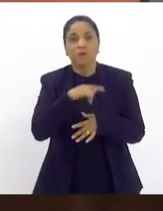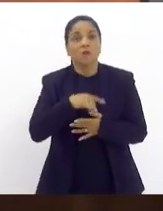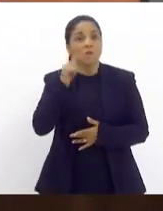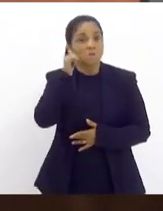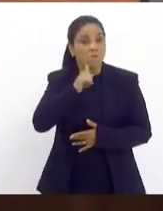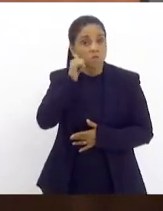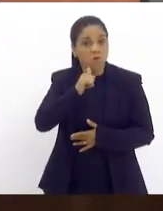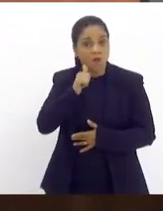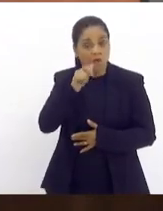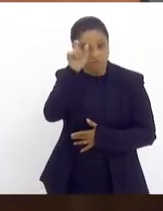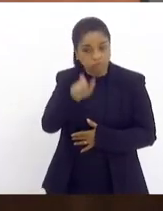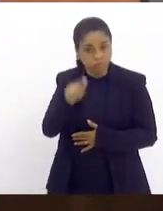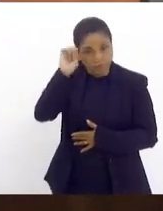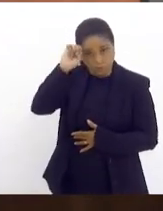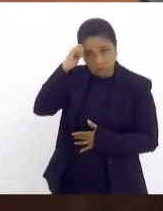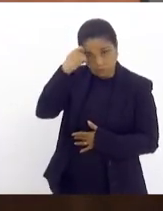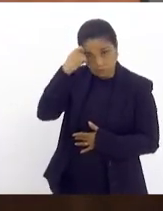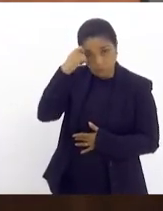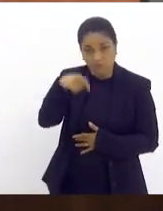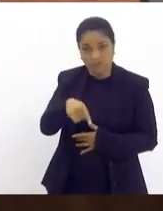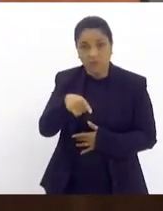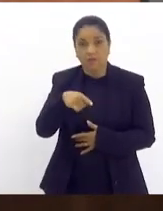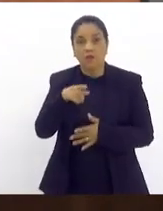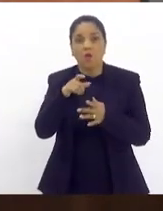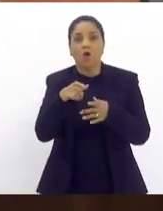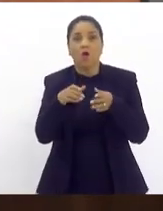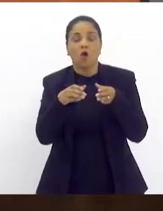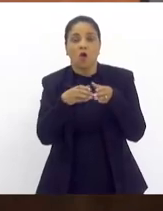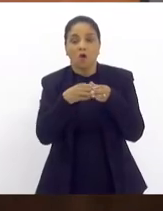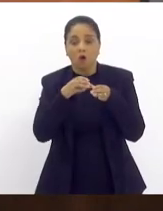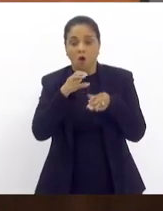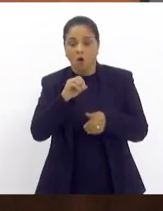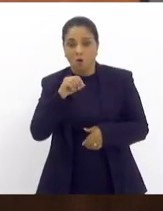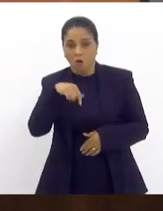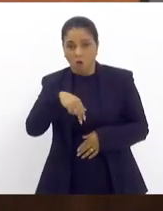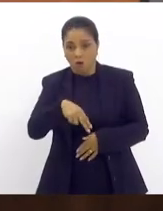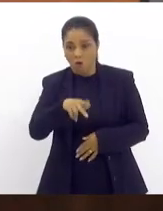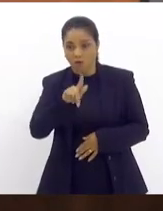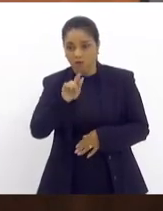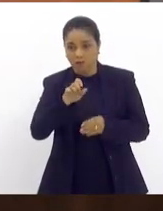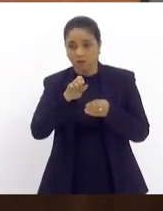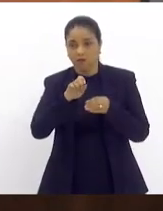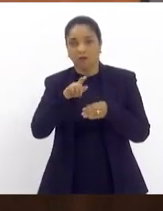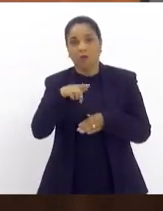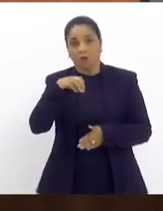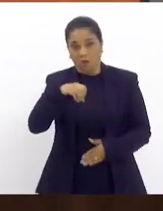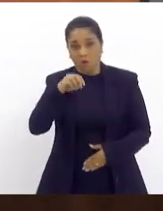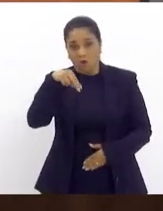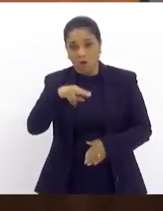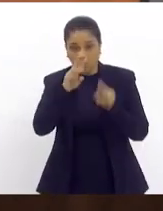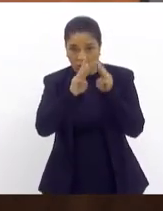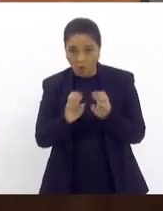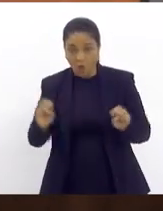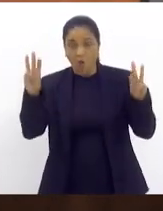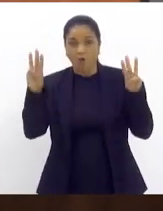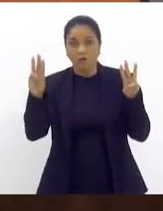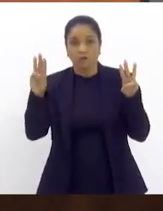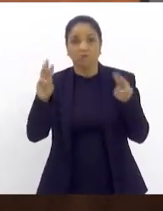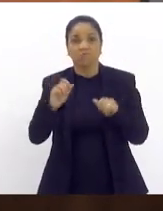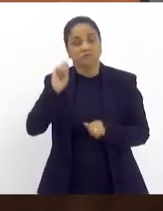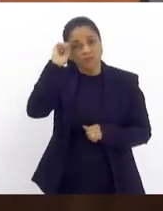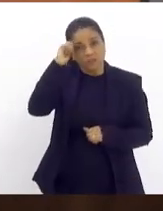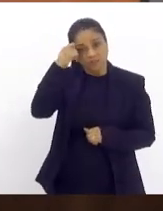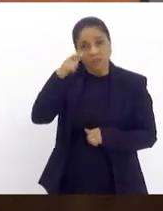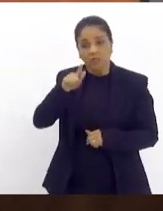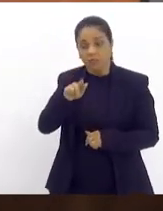reprodutiva da ONG crioula traz também dados reveladores realizado por essa ONG crioula